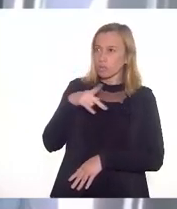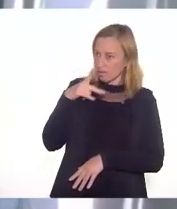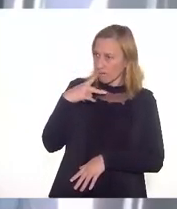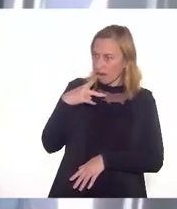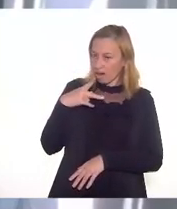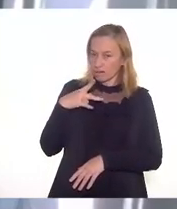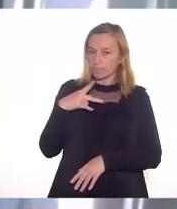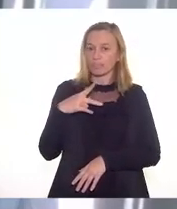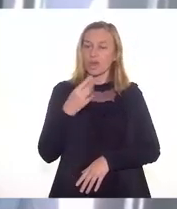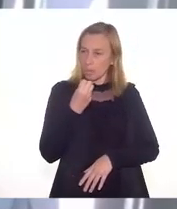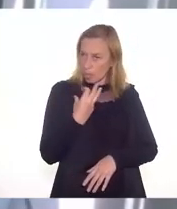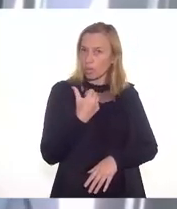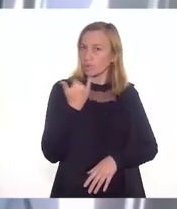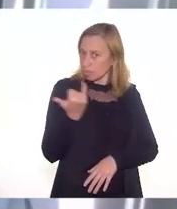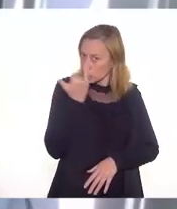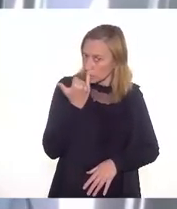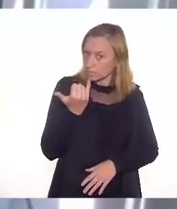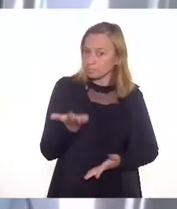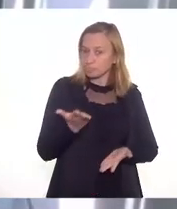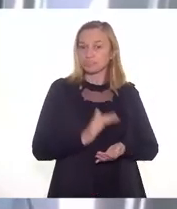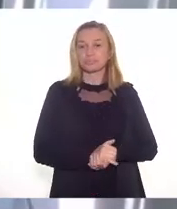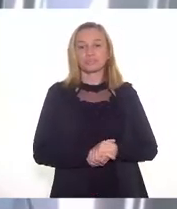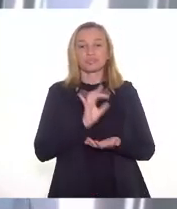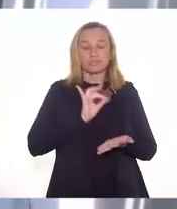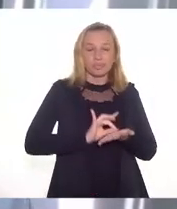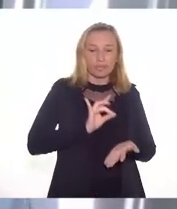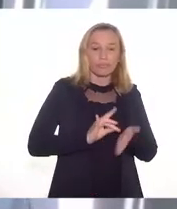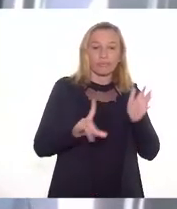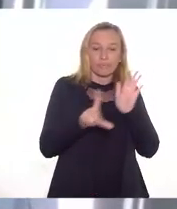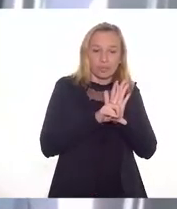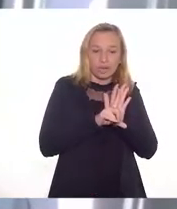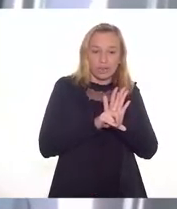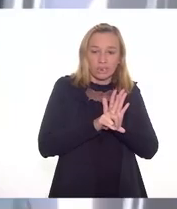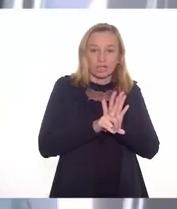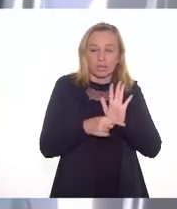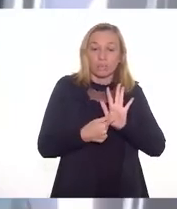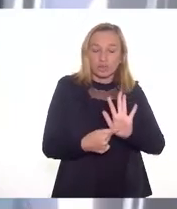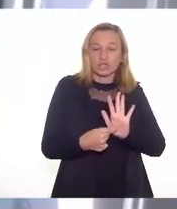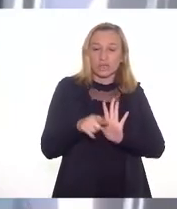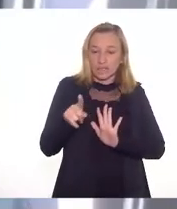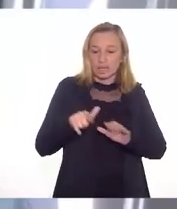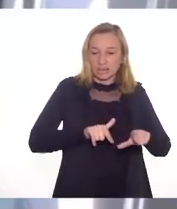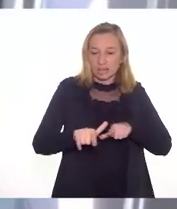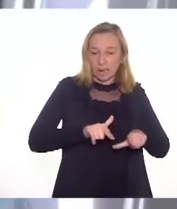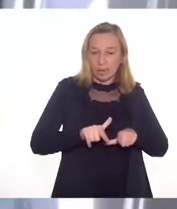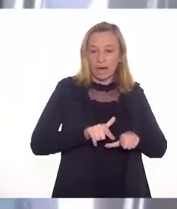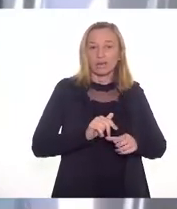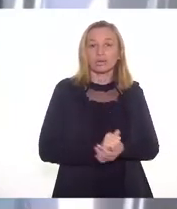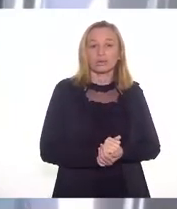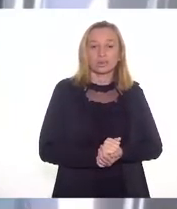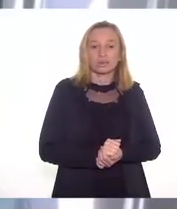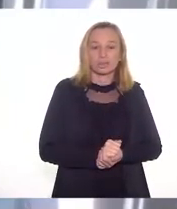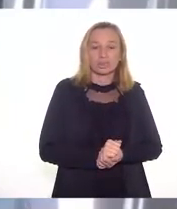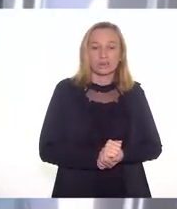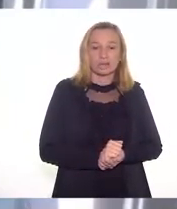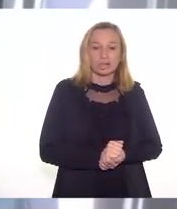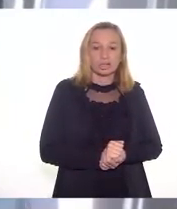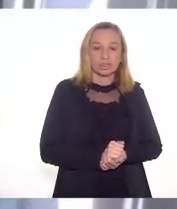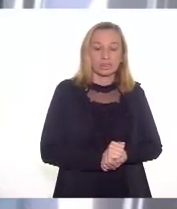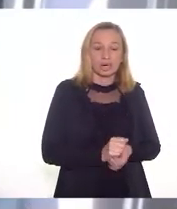que me parece muito importante, é porque, na verdade, a lei propõe que esse serviço seja implantado tanto